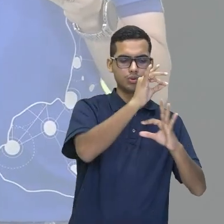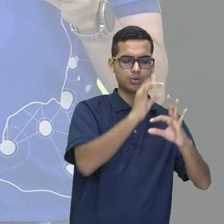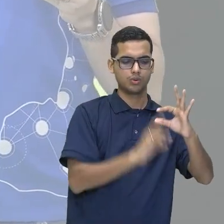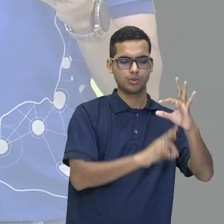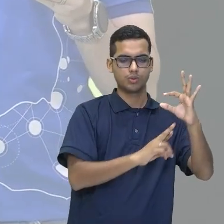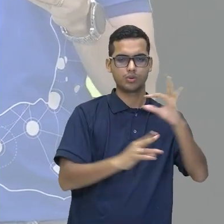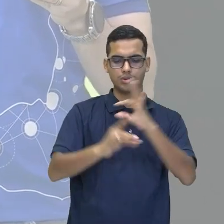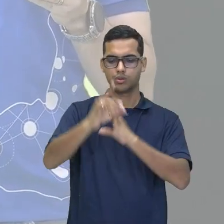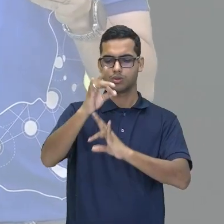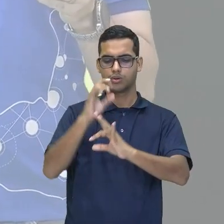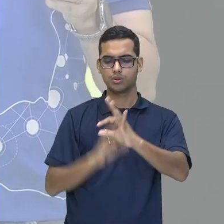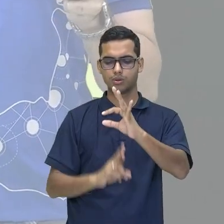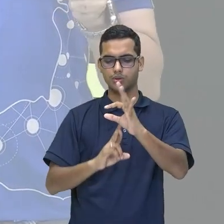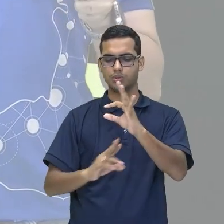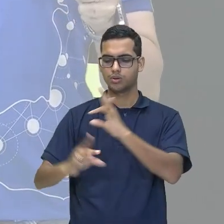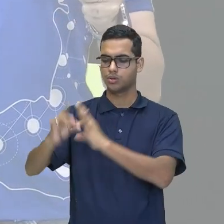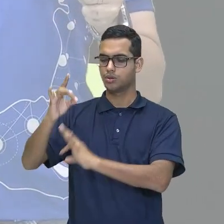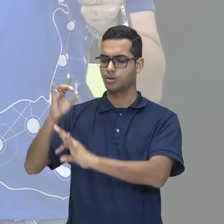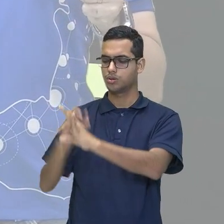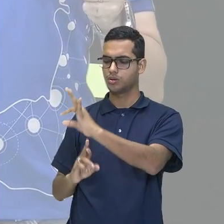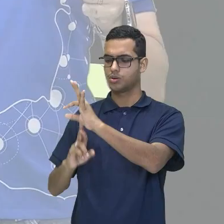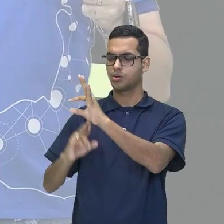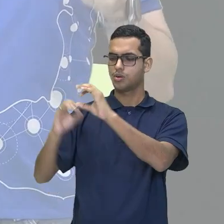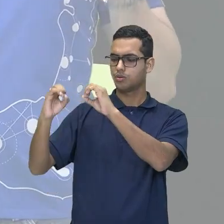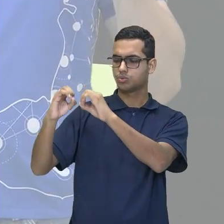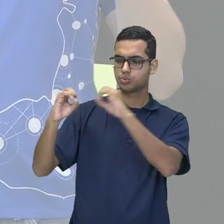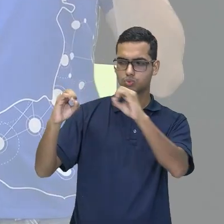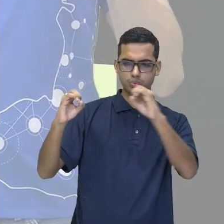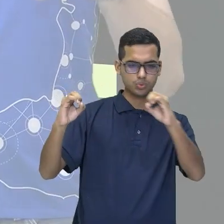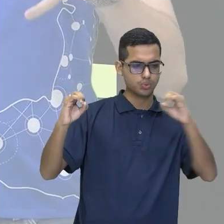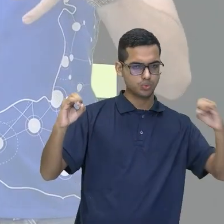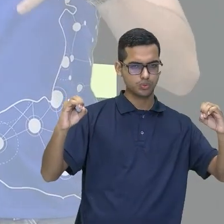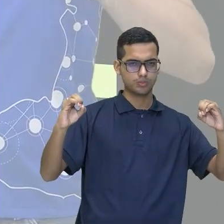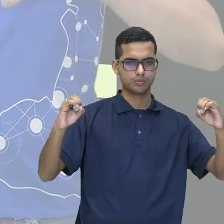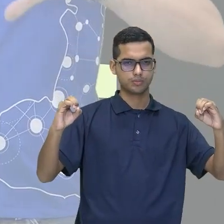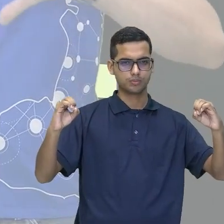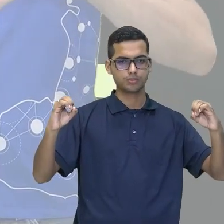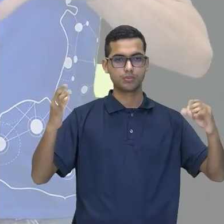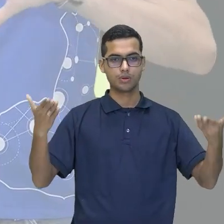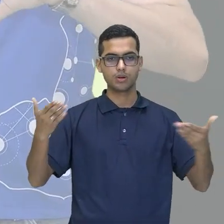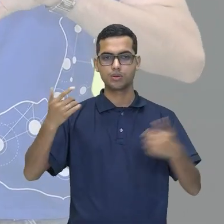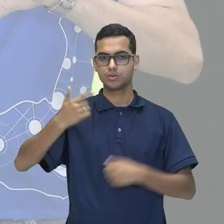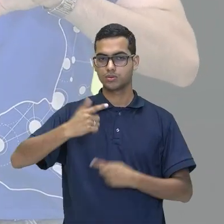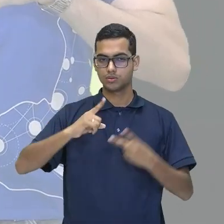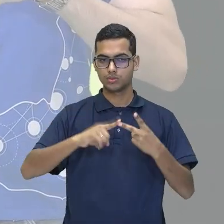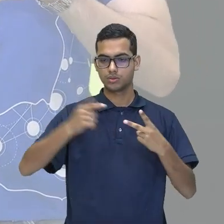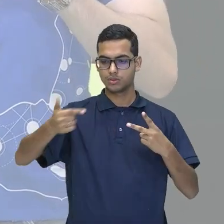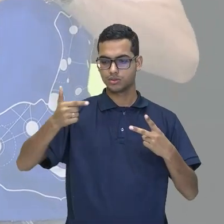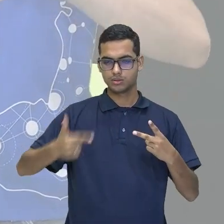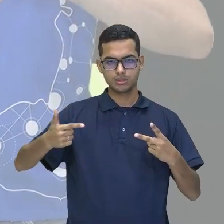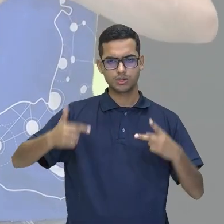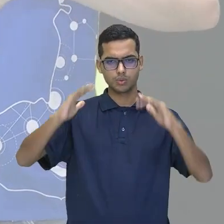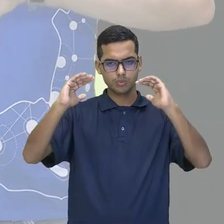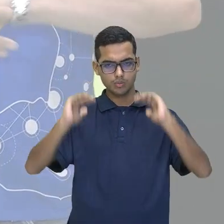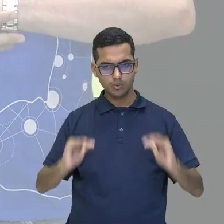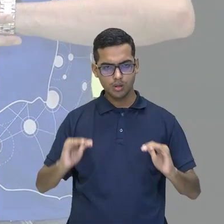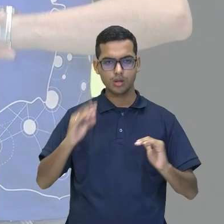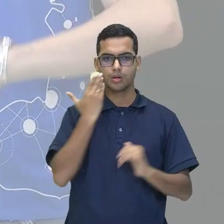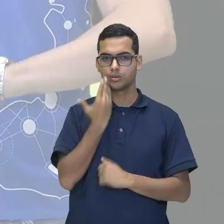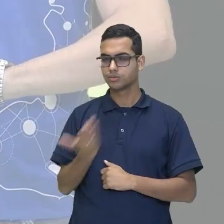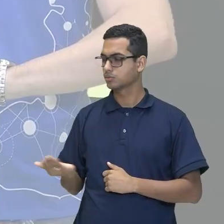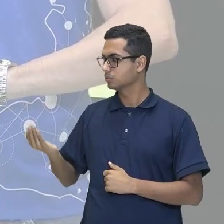em sequência. Já a secundária, ela vai ser uma hélice dentro dela mesma. Ela começa a se